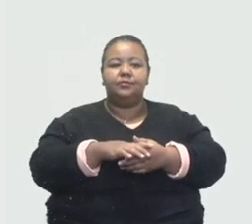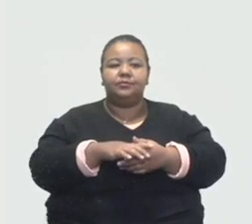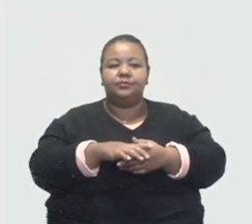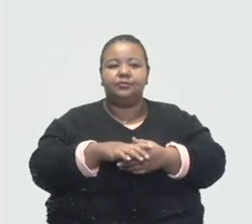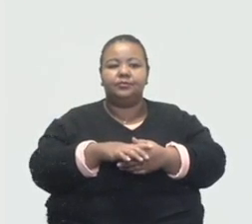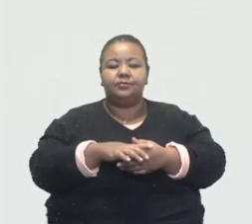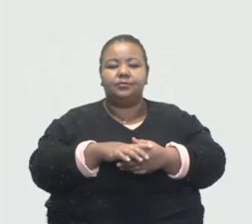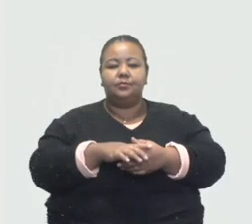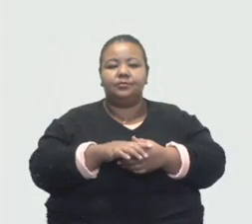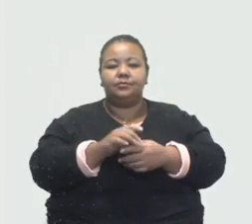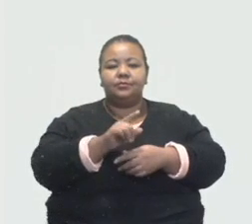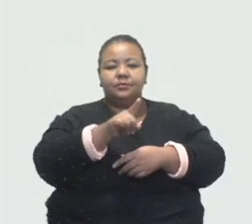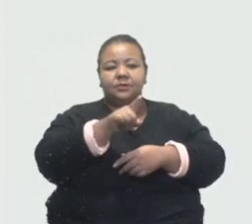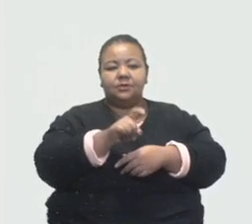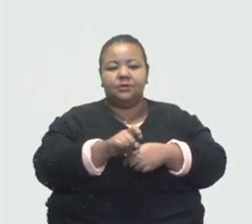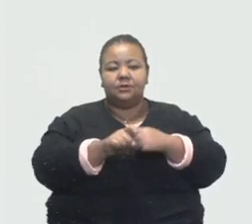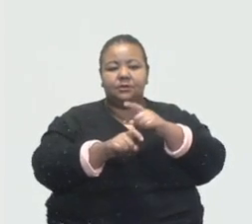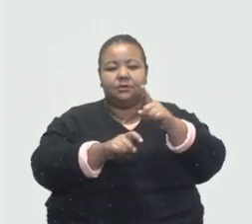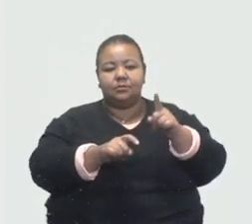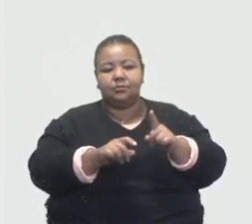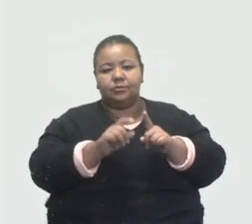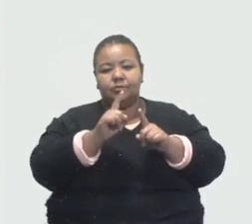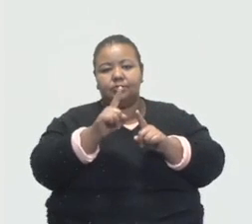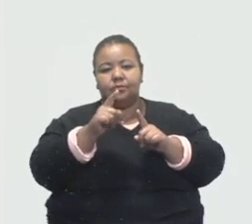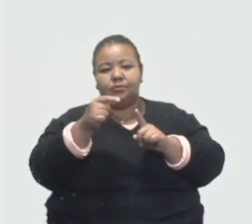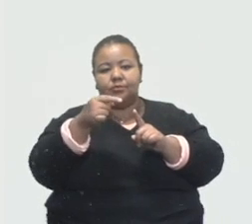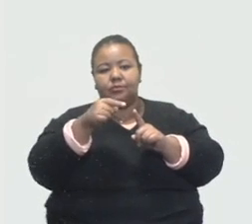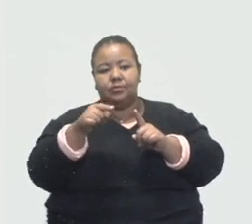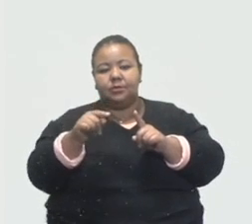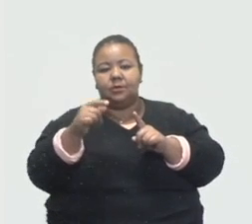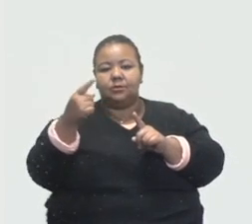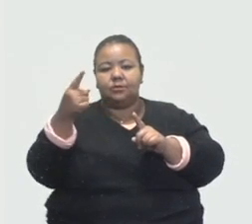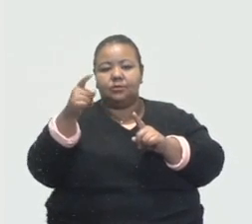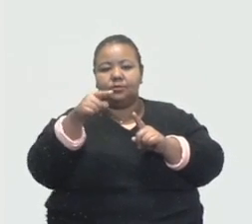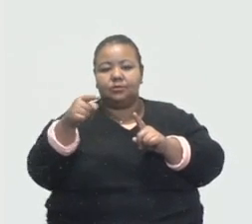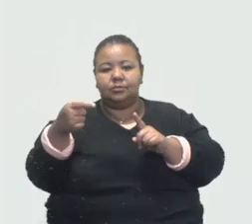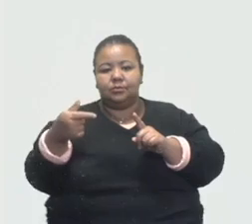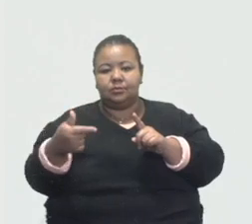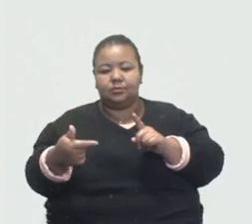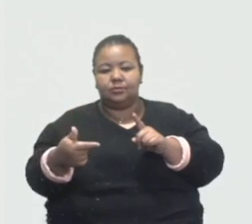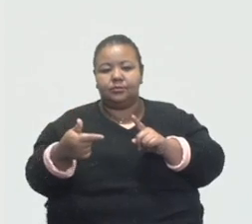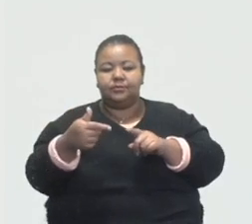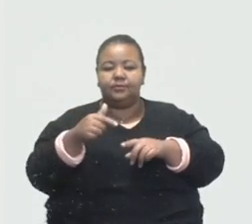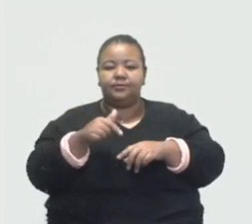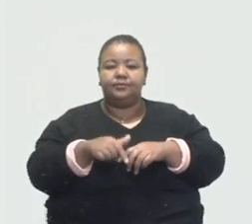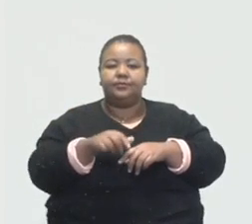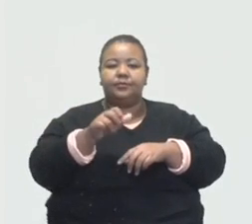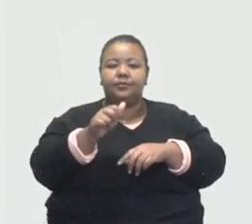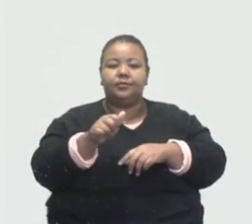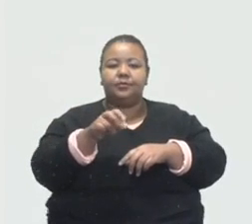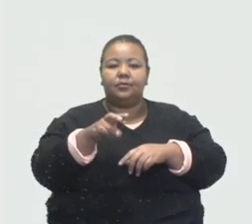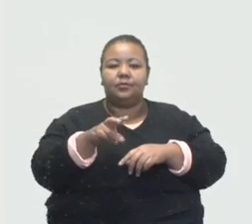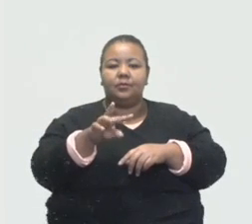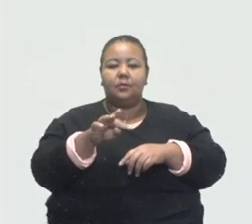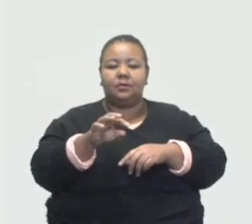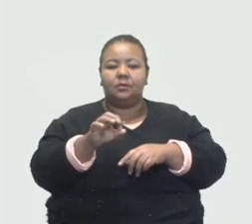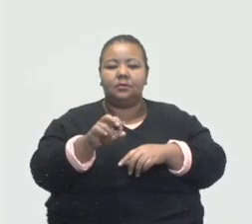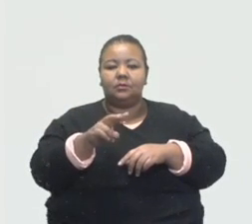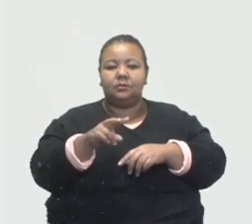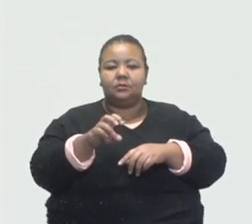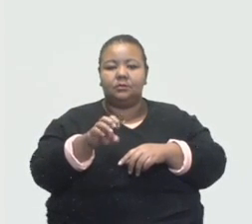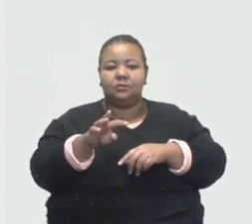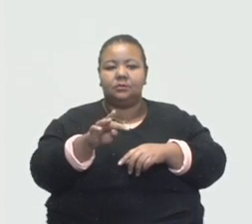teremos x 1 menos 2. Ou seja, o nosso autovetor é aquele